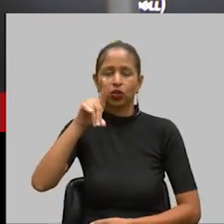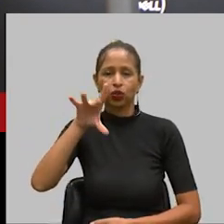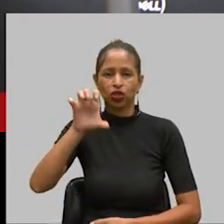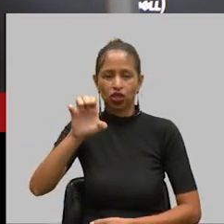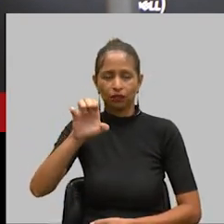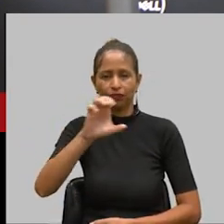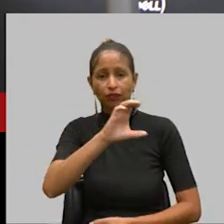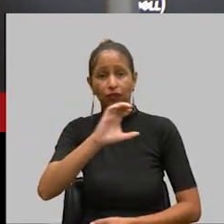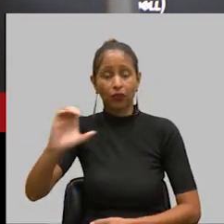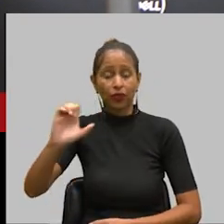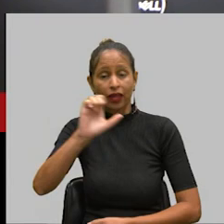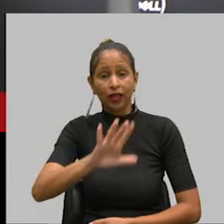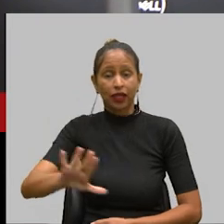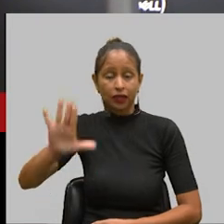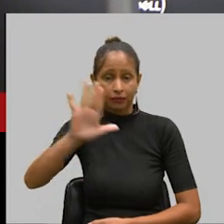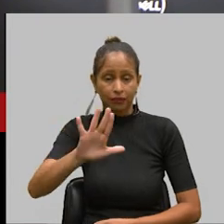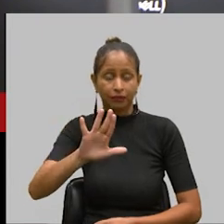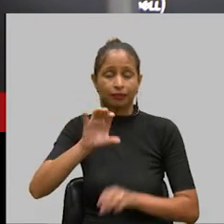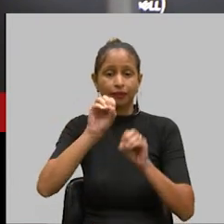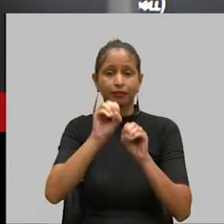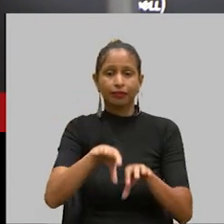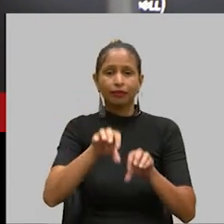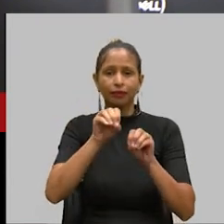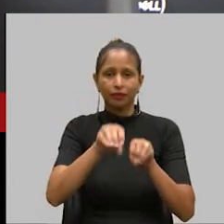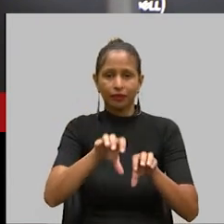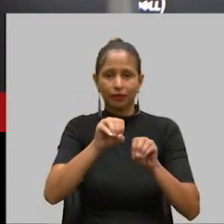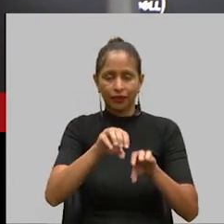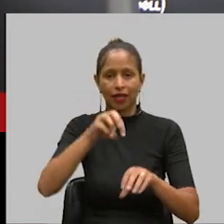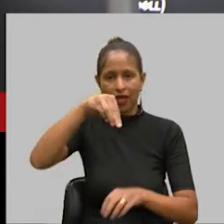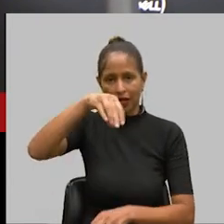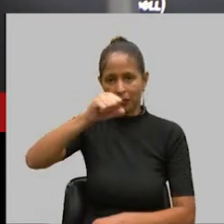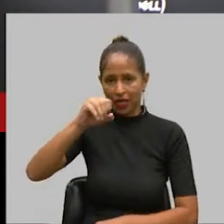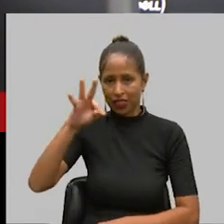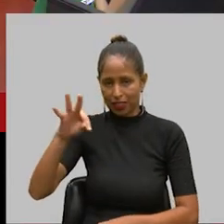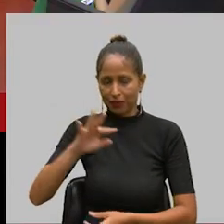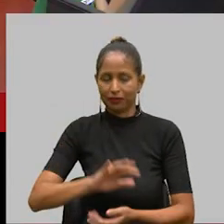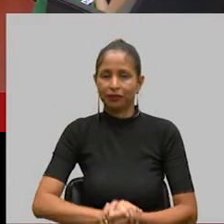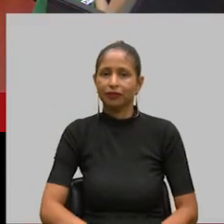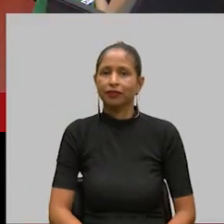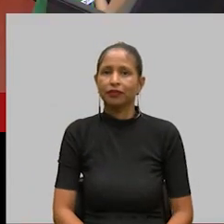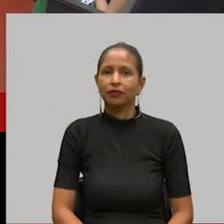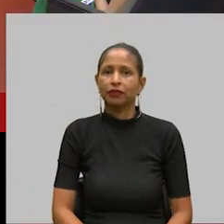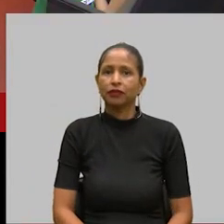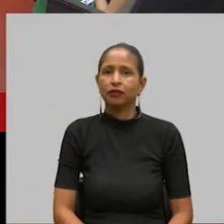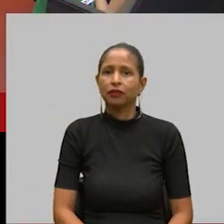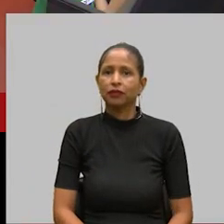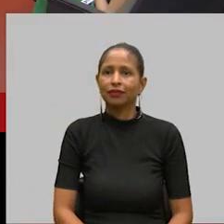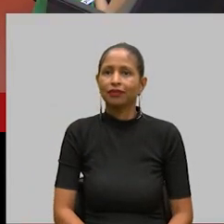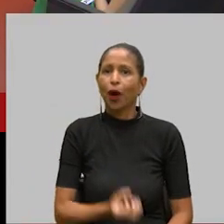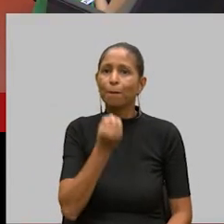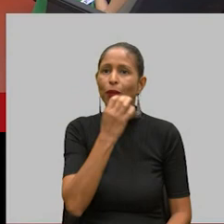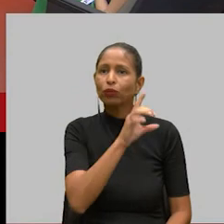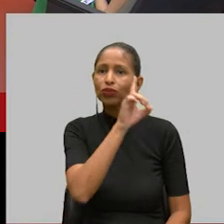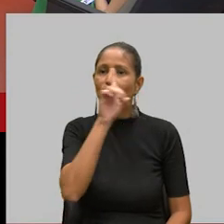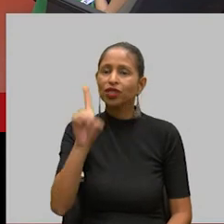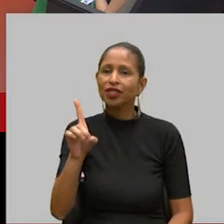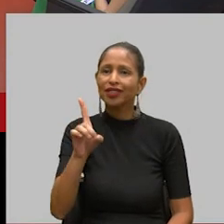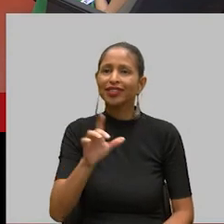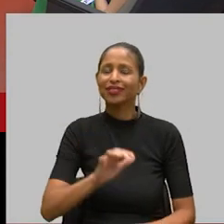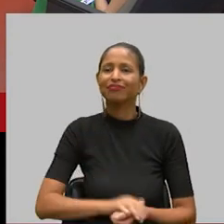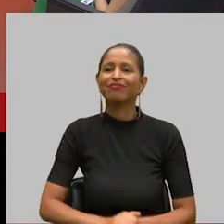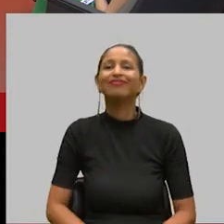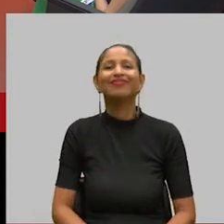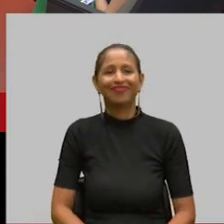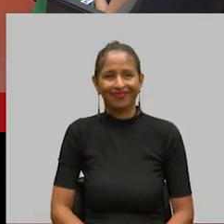Coordenação Estadual do setor de Educação do MST Bom dia Matilde bom